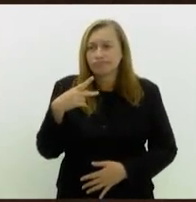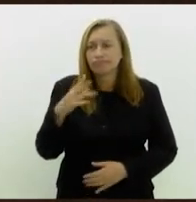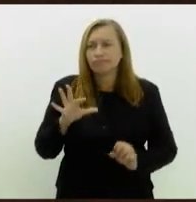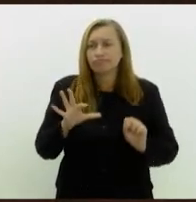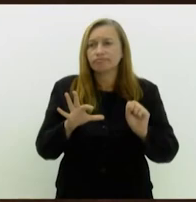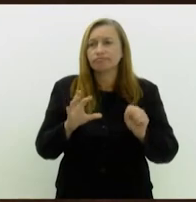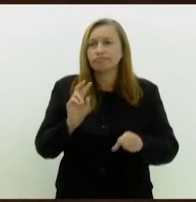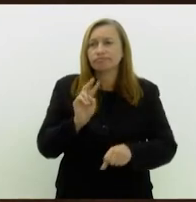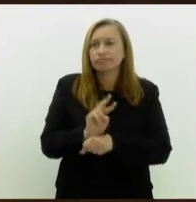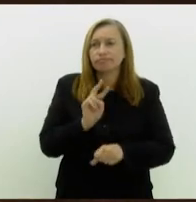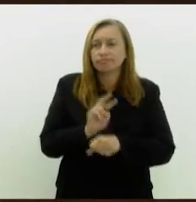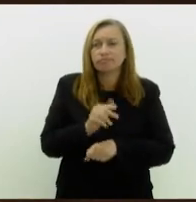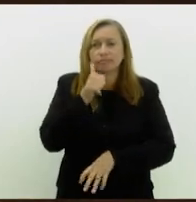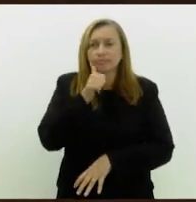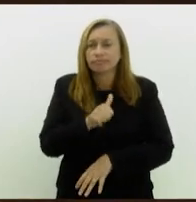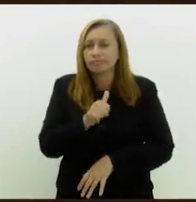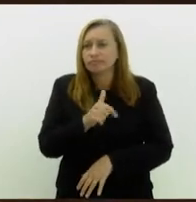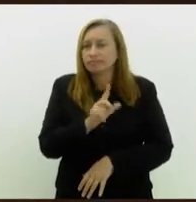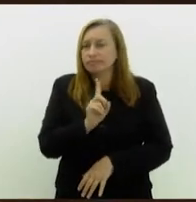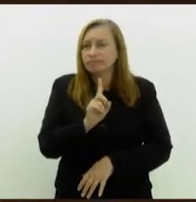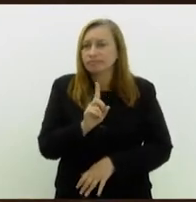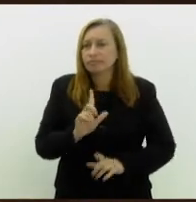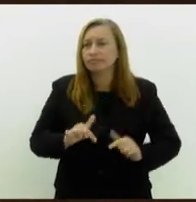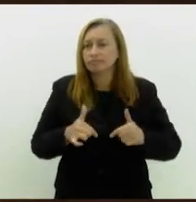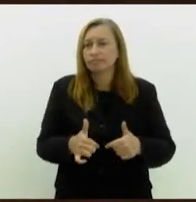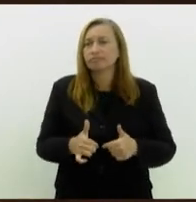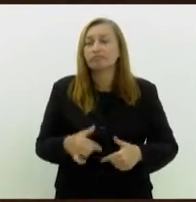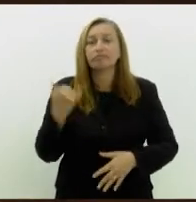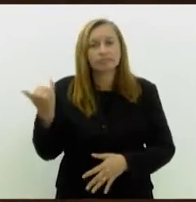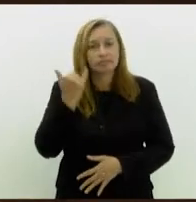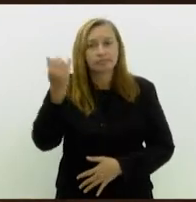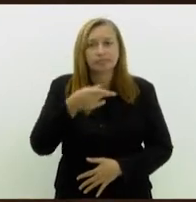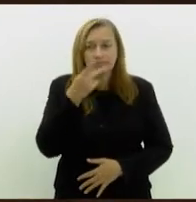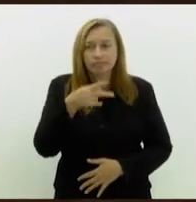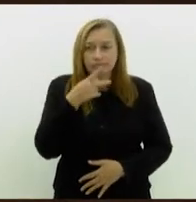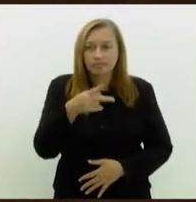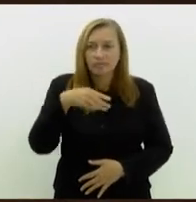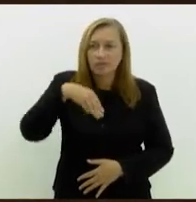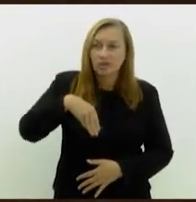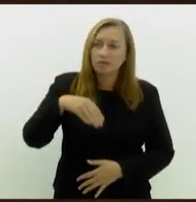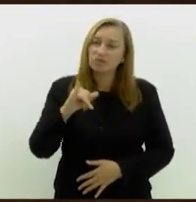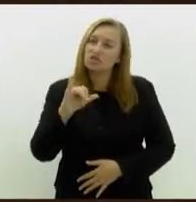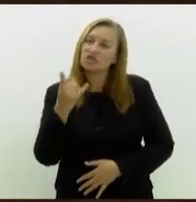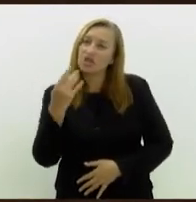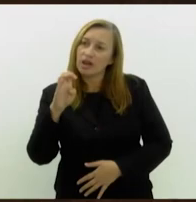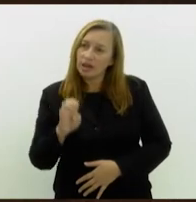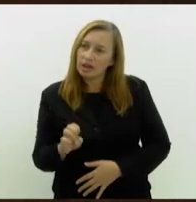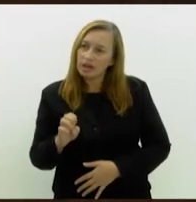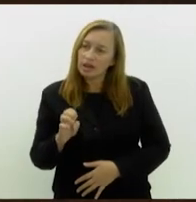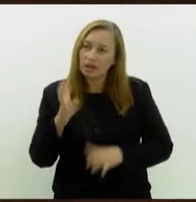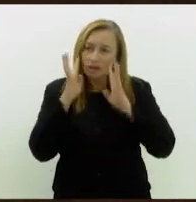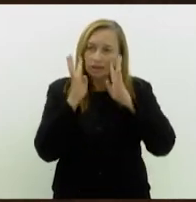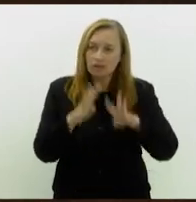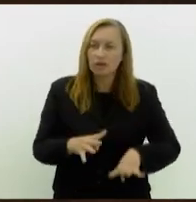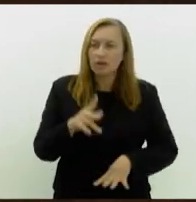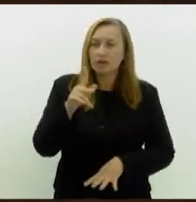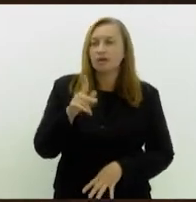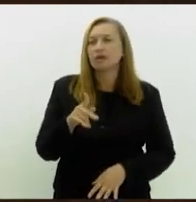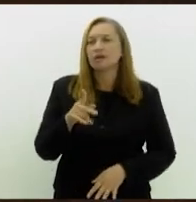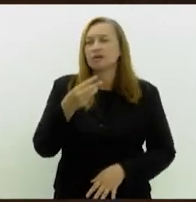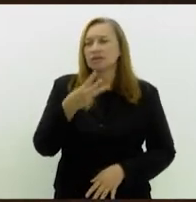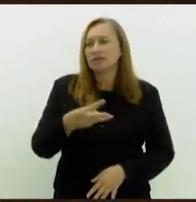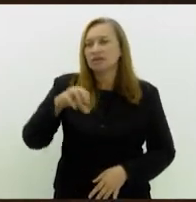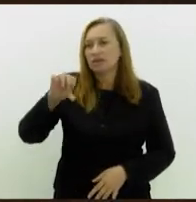proteção para as mulheres não t funcionado é important dizer que o caso da Michele chama muita atenção Michele pinto de